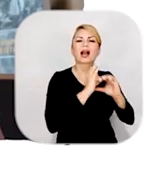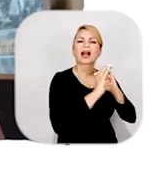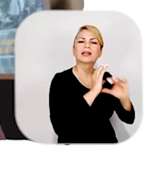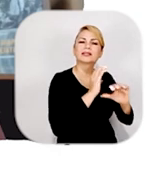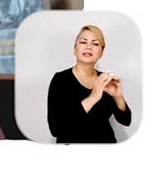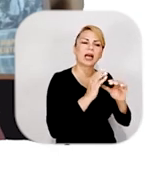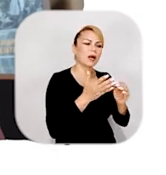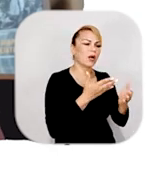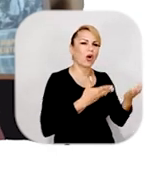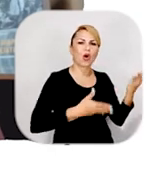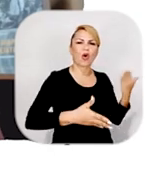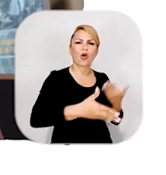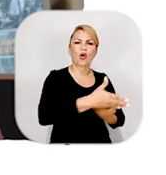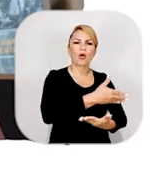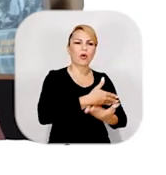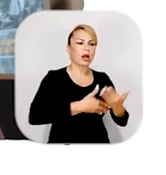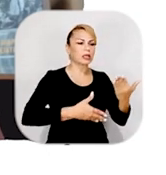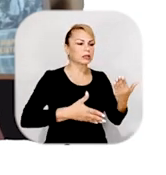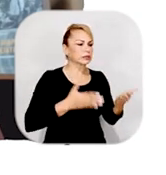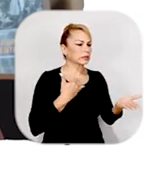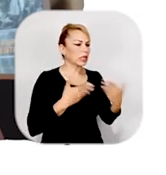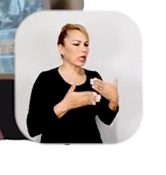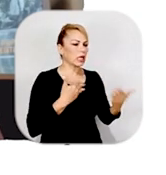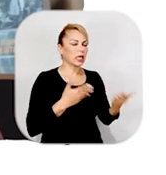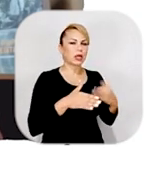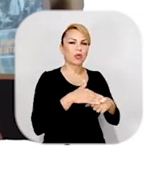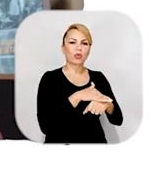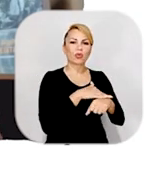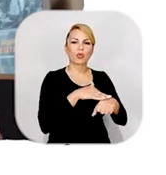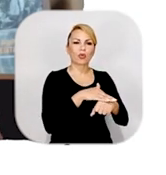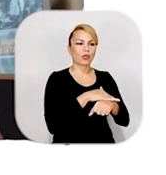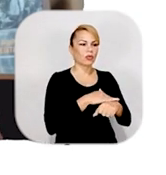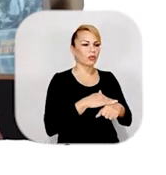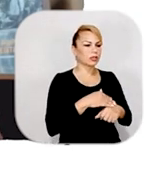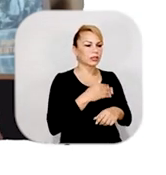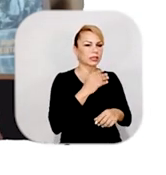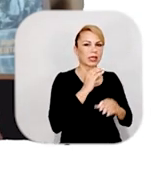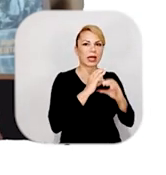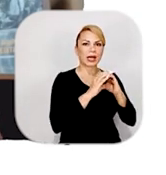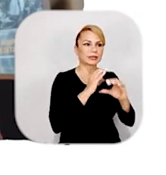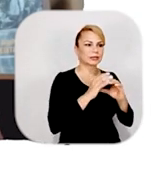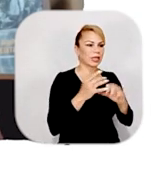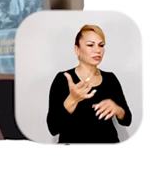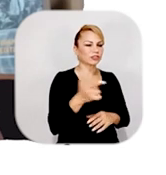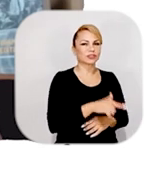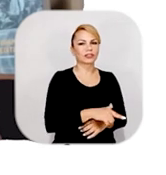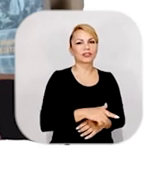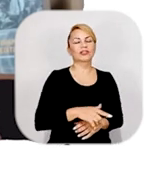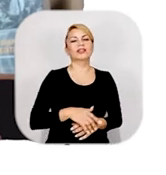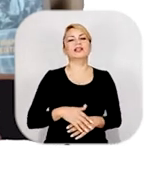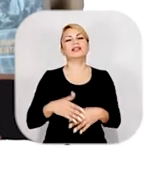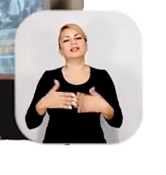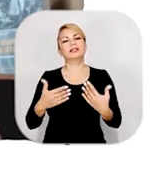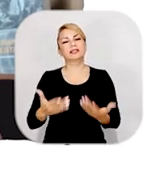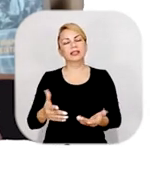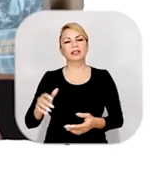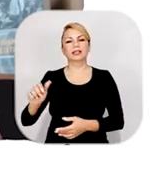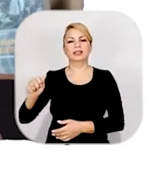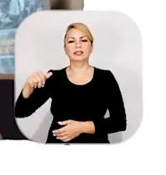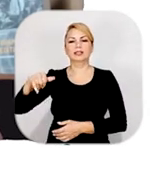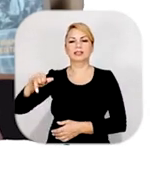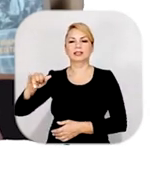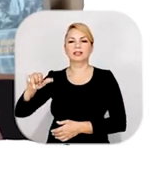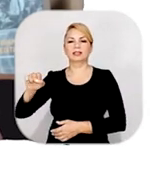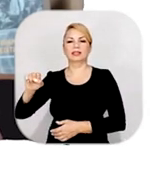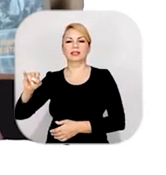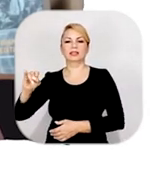conversaram entre eles e prontamente eles cantaram a música novamente, né? E depois o seu Anísio, quando ele